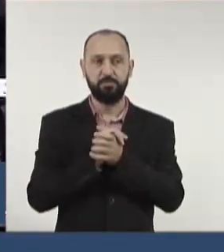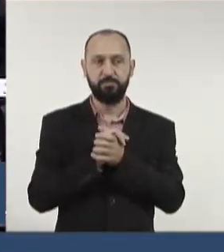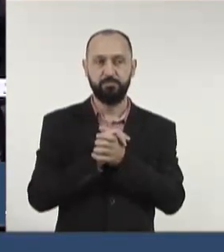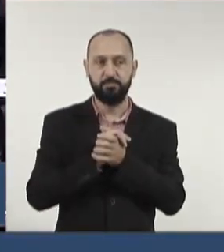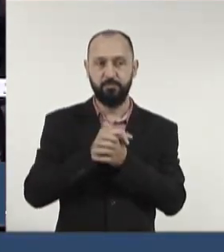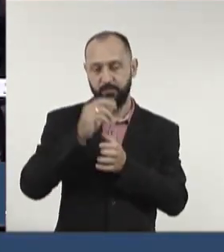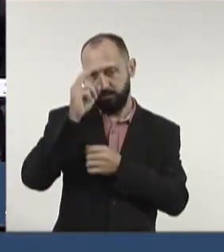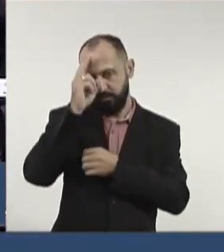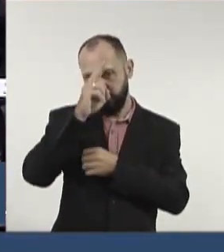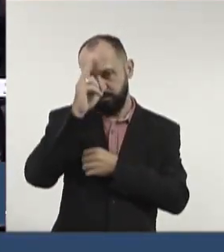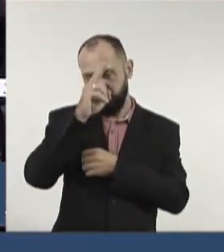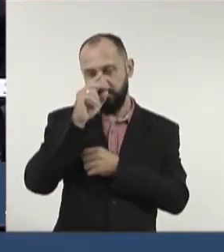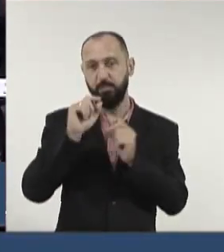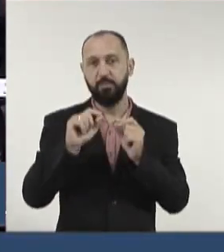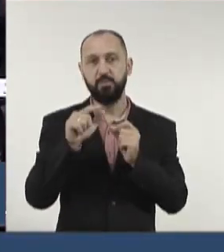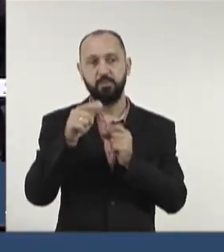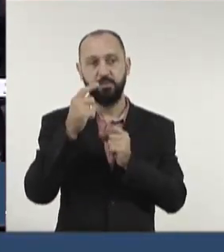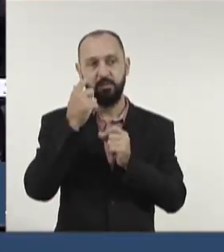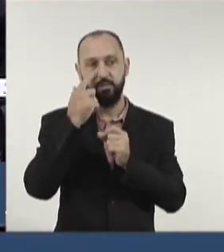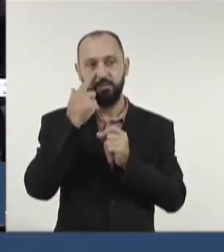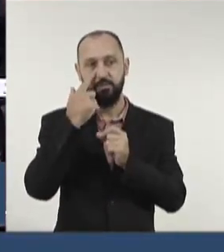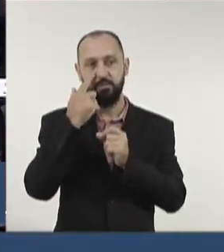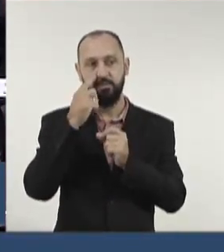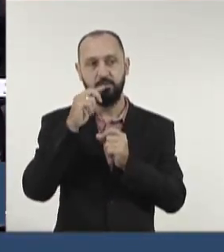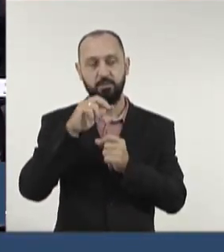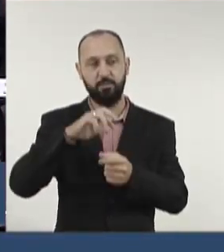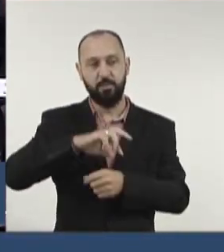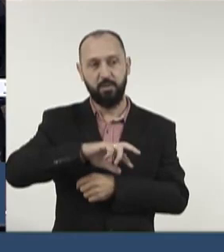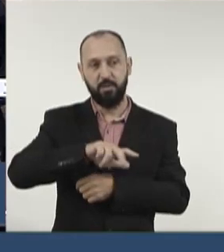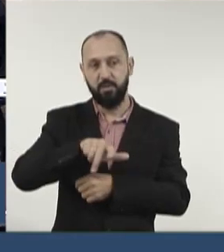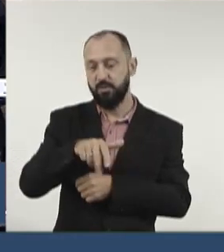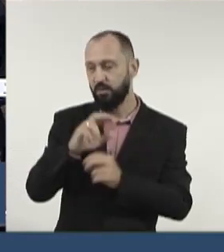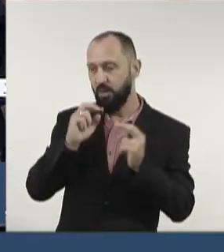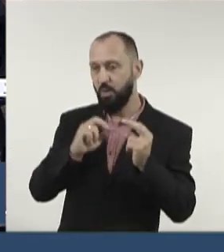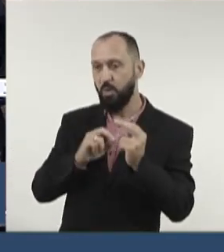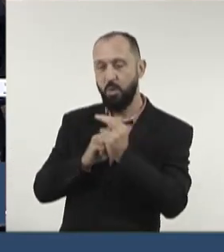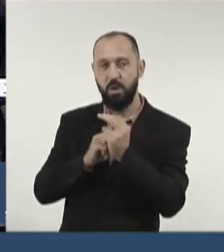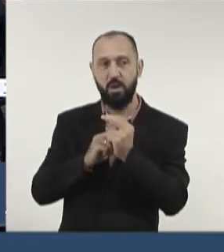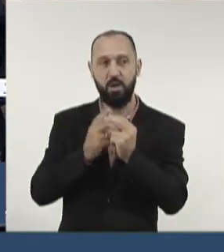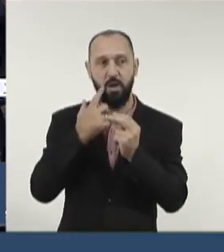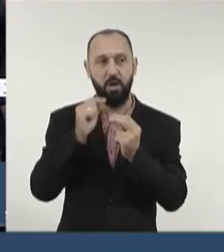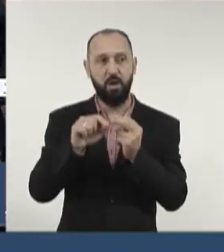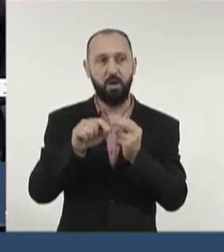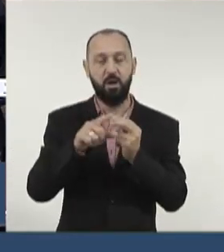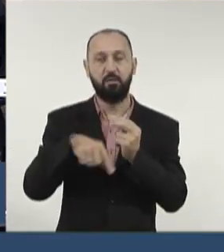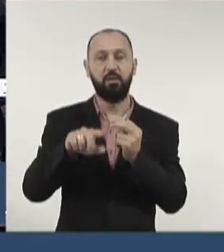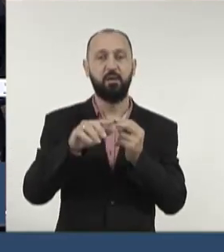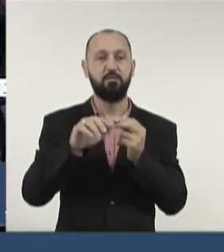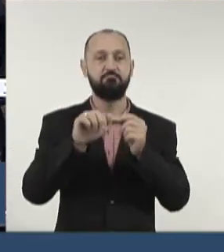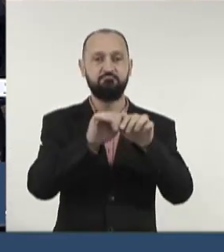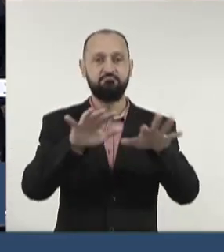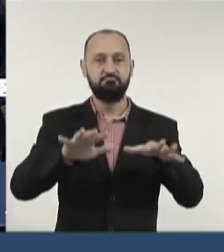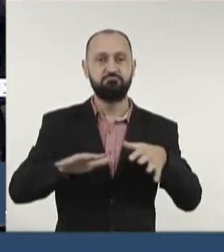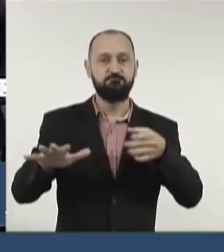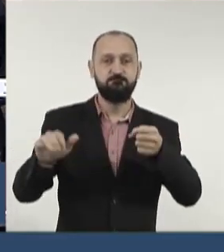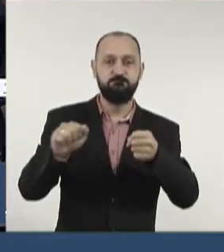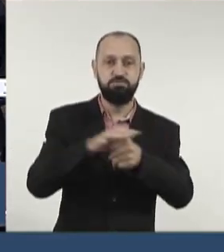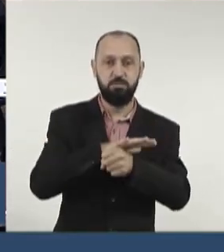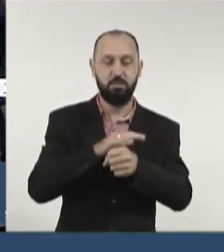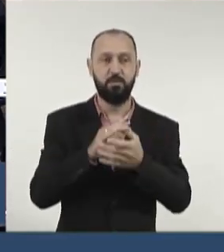lembro de virar as costas da minha cadeira e olhar a galeria dessa casa